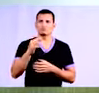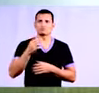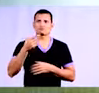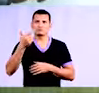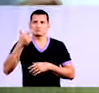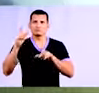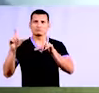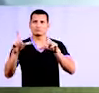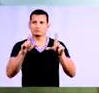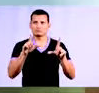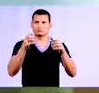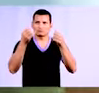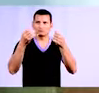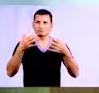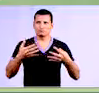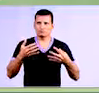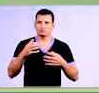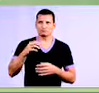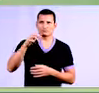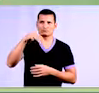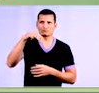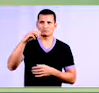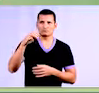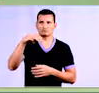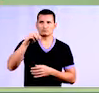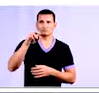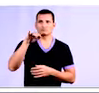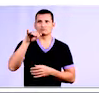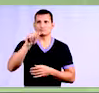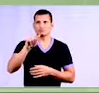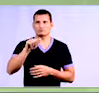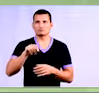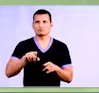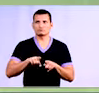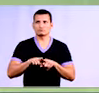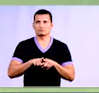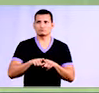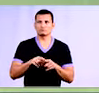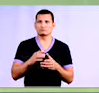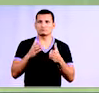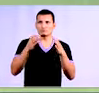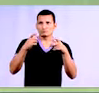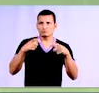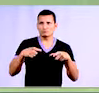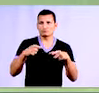que comentamos sobre as memórias e o posicionamento.